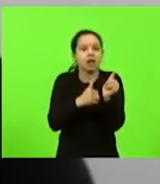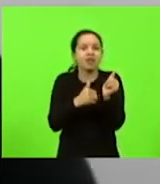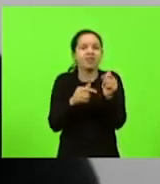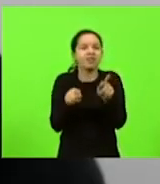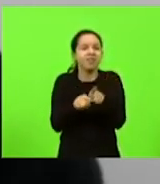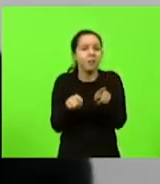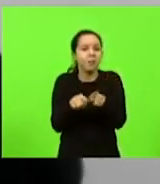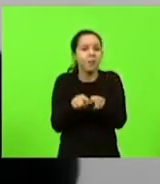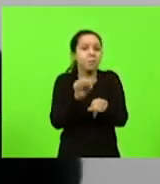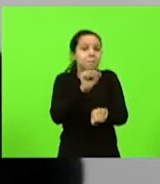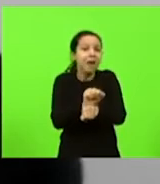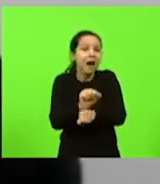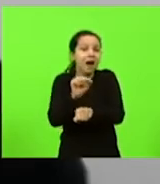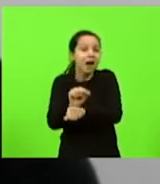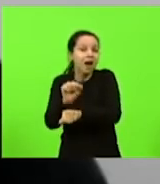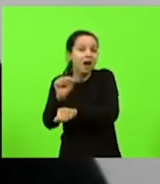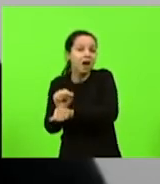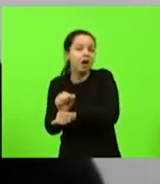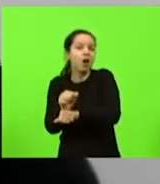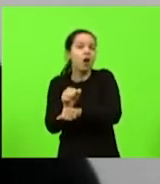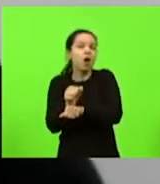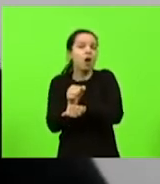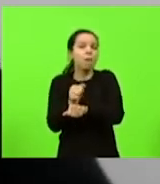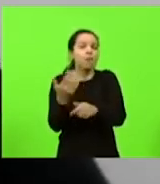parados processos de pedido